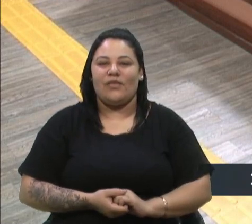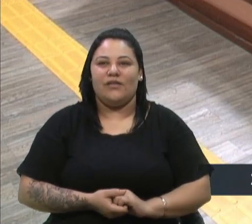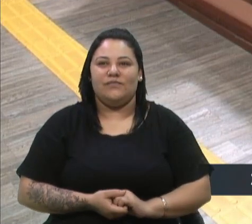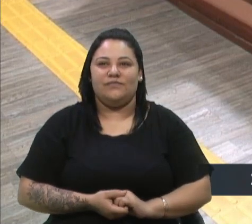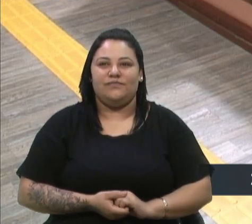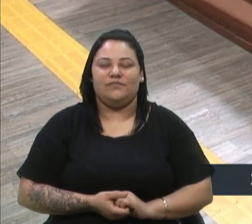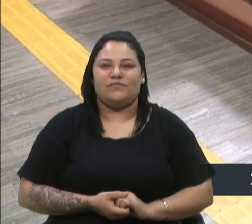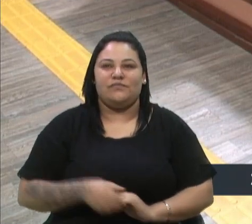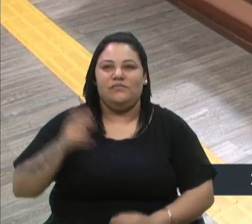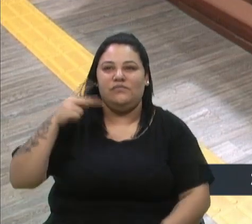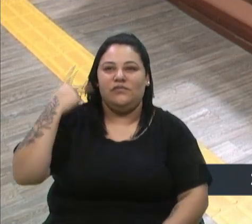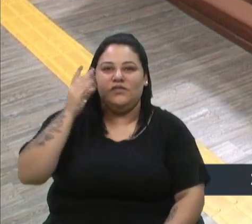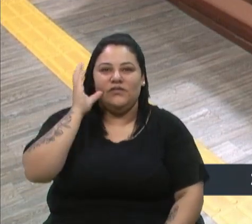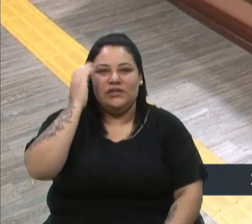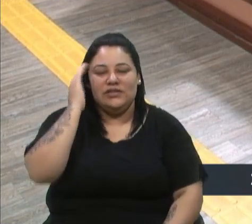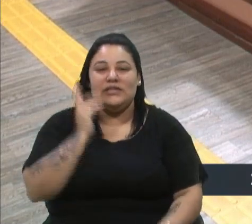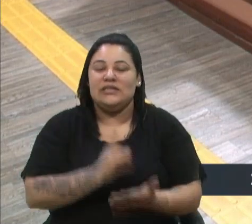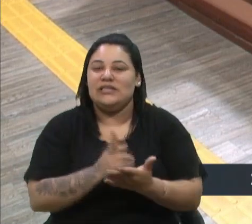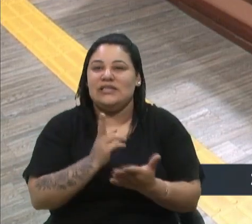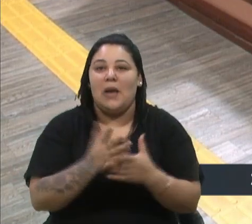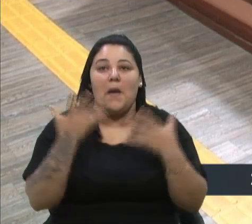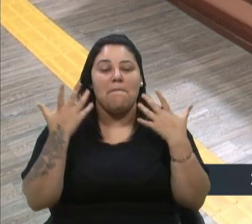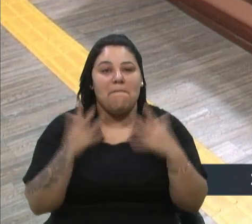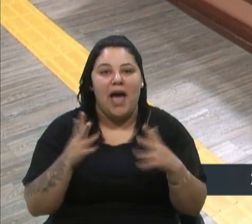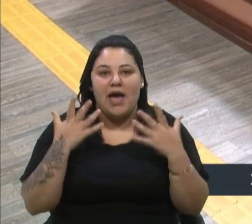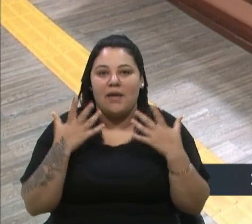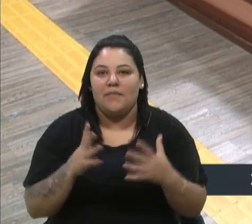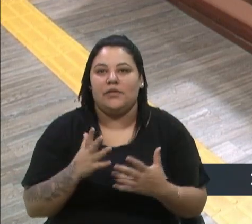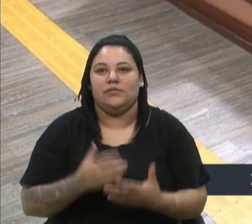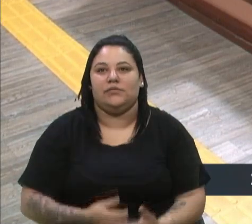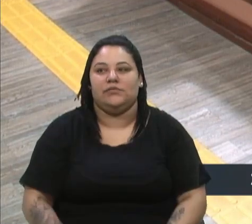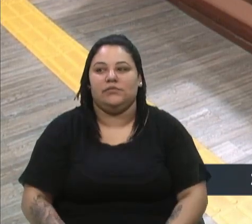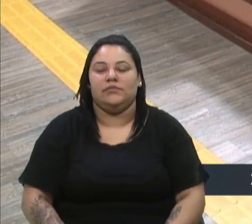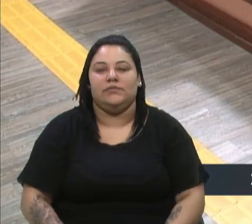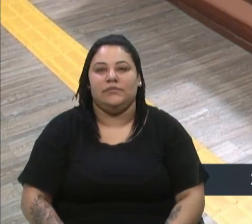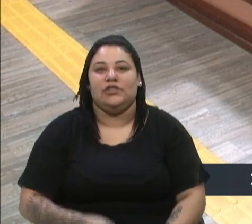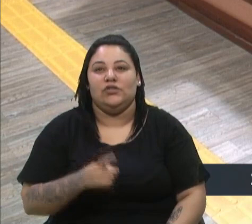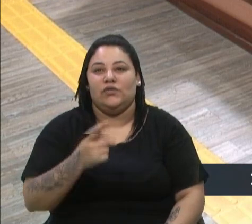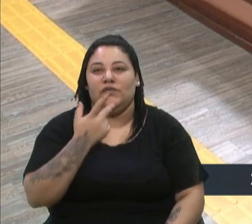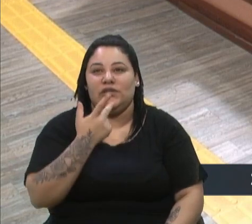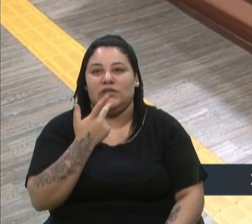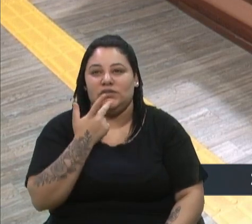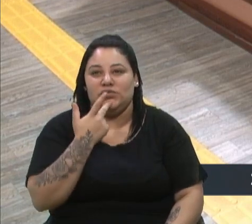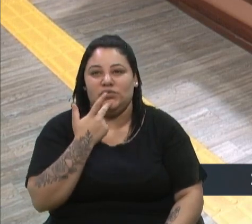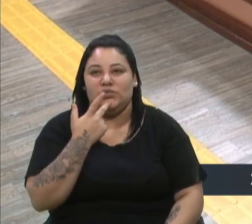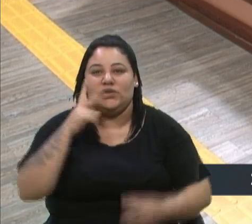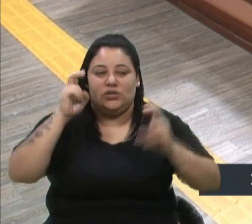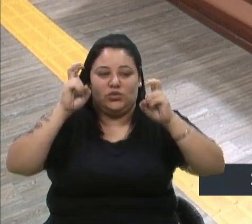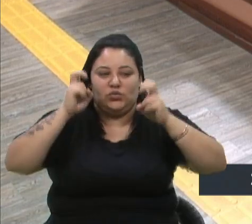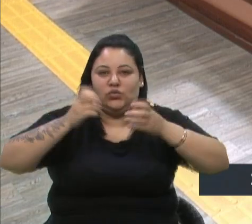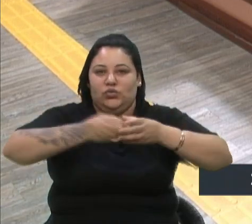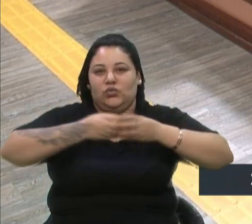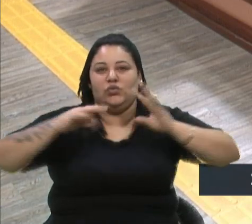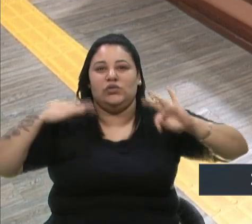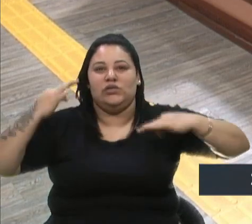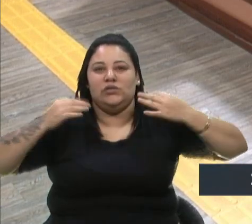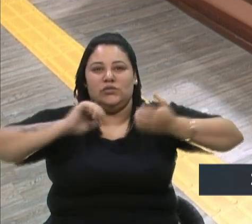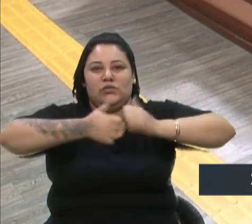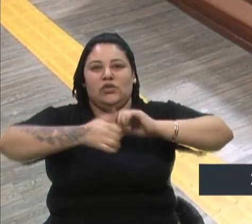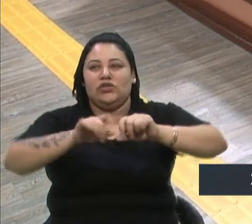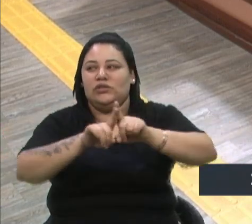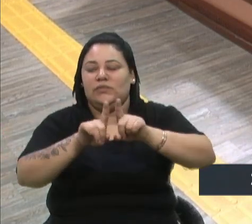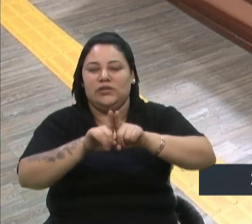Vereador Felipe, como sempre, parabenizo o senhor quando o senhor trata do tema turismo, esporte, e vem demonstrando